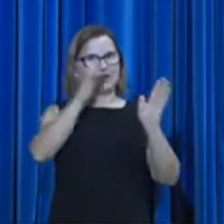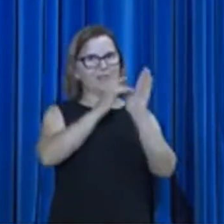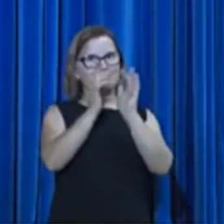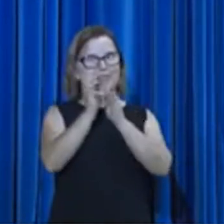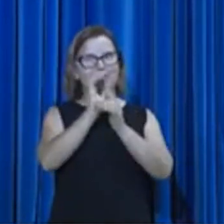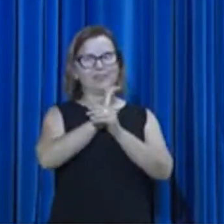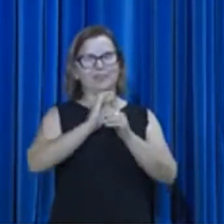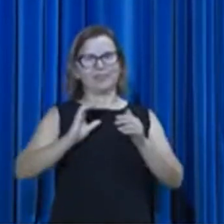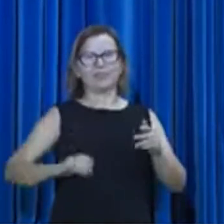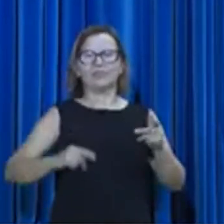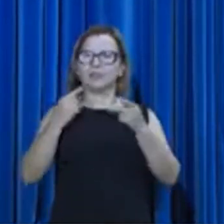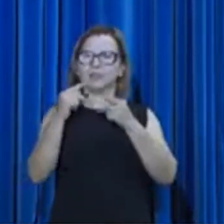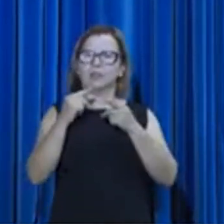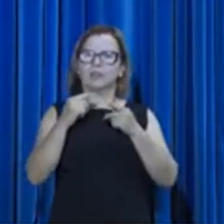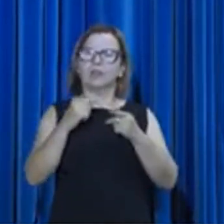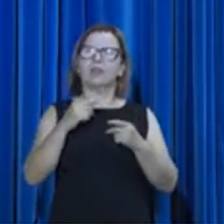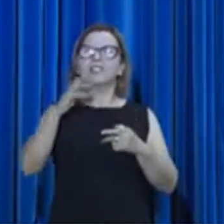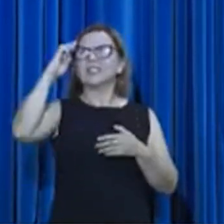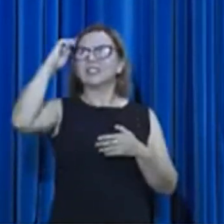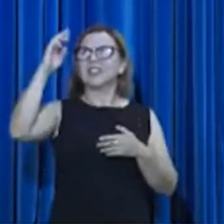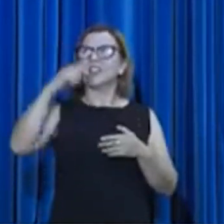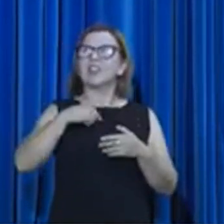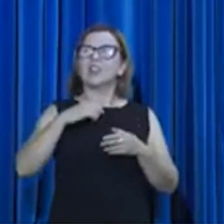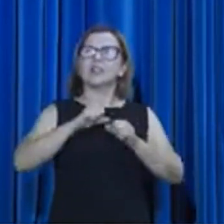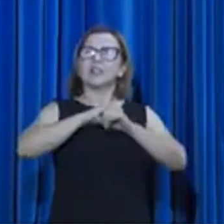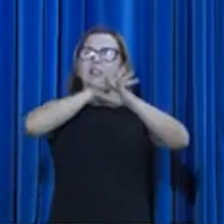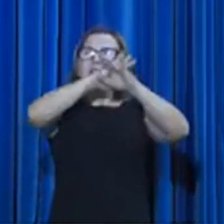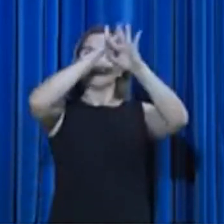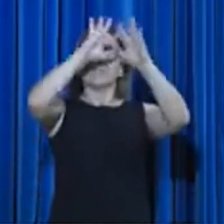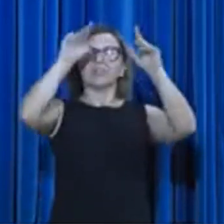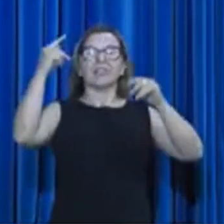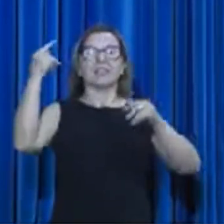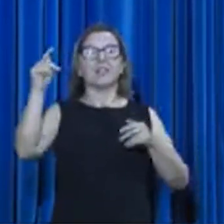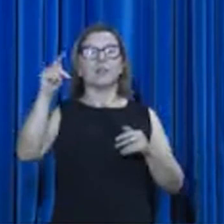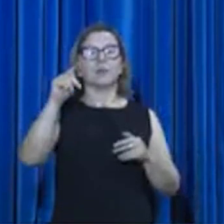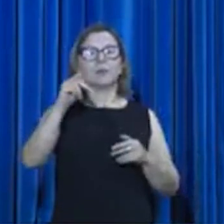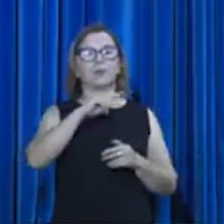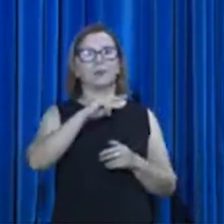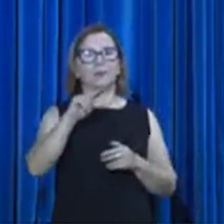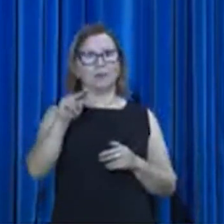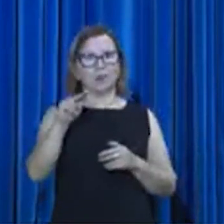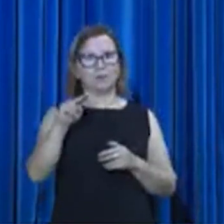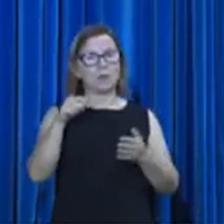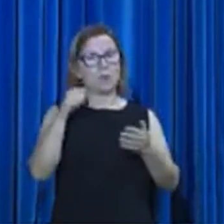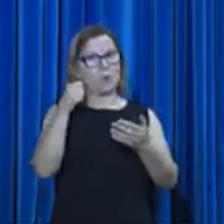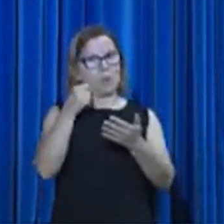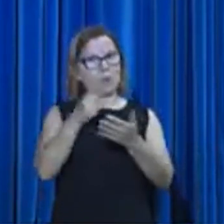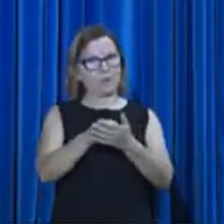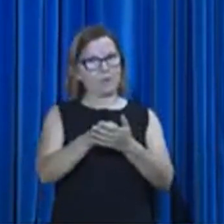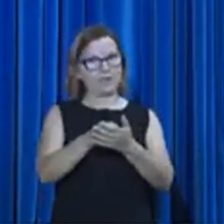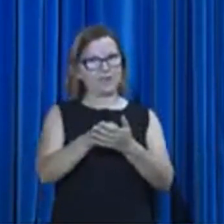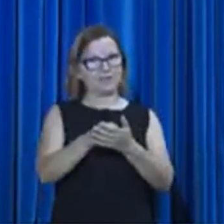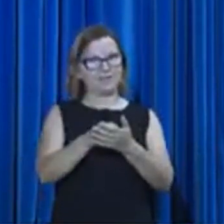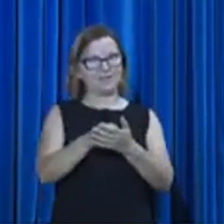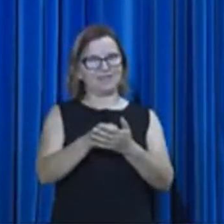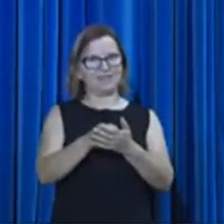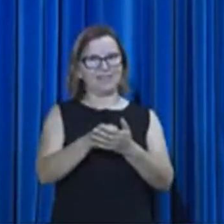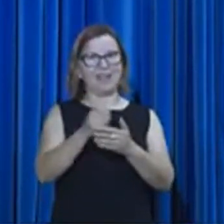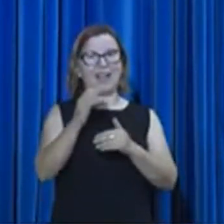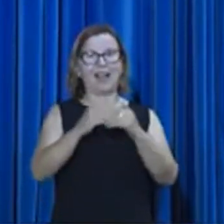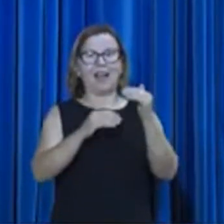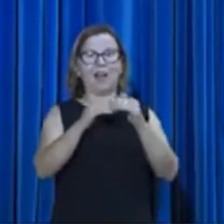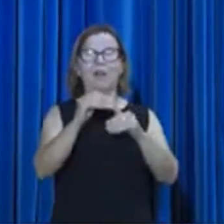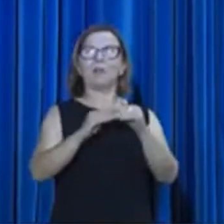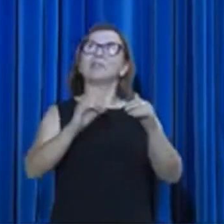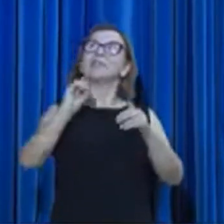eu glorifiquei o teu nome realizando aquilo que o Senhor me chamou a fazer, a obra, o serviço que o Senhor